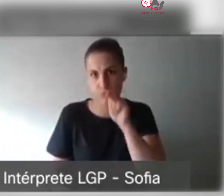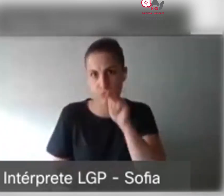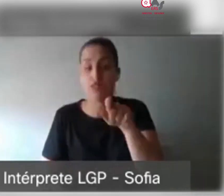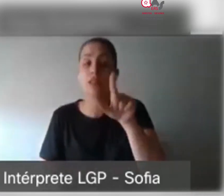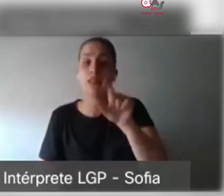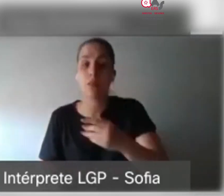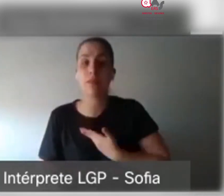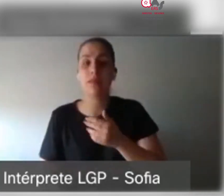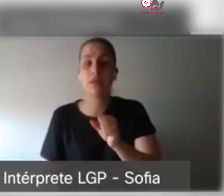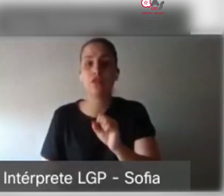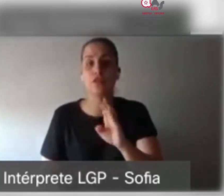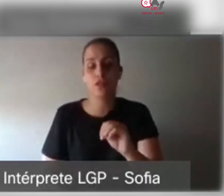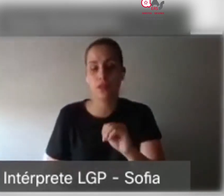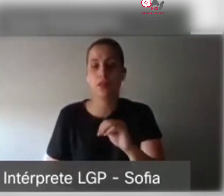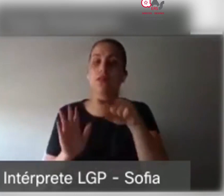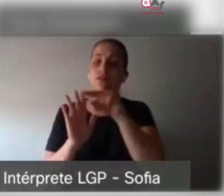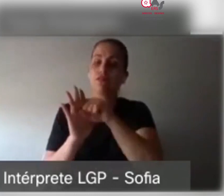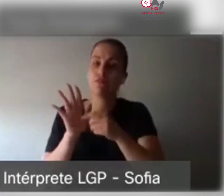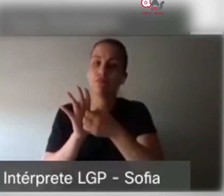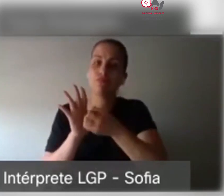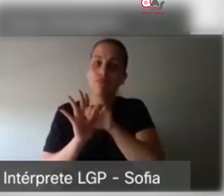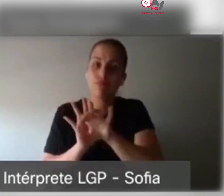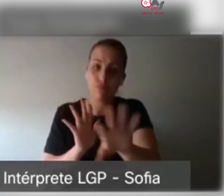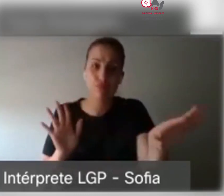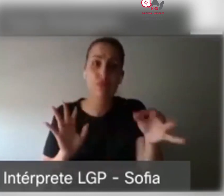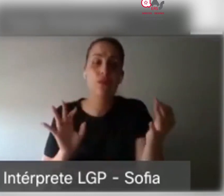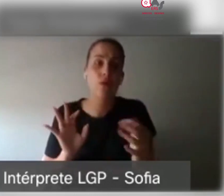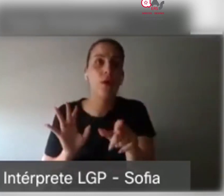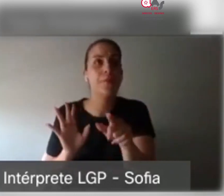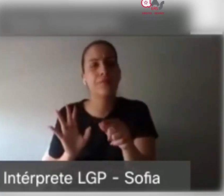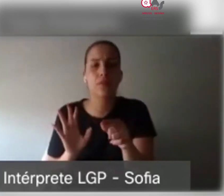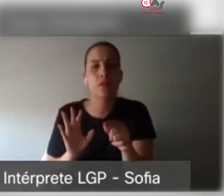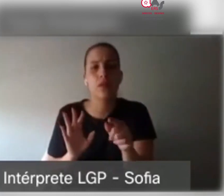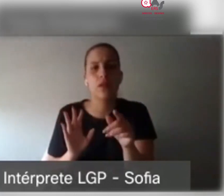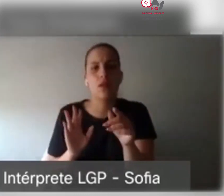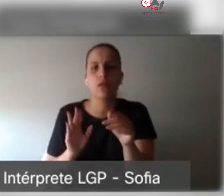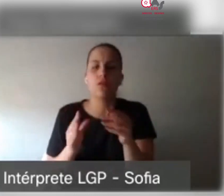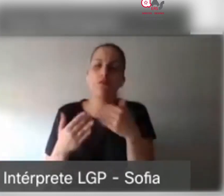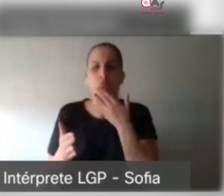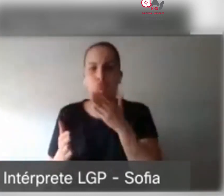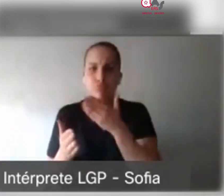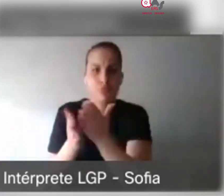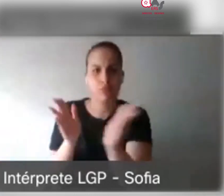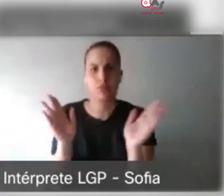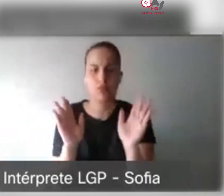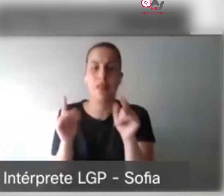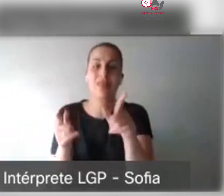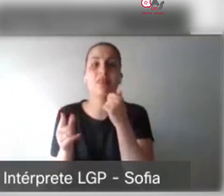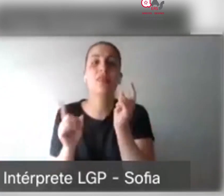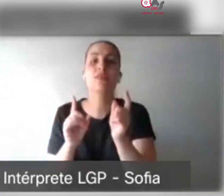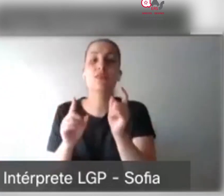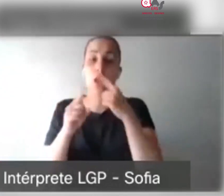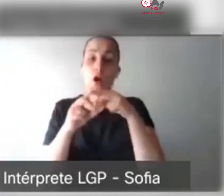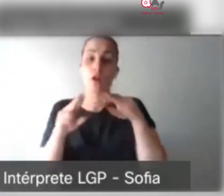norma que tem alguma latitude, digamos assim, não é uma norma completamente fechada. O que diz, basicamente, é que os hospitais têm